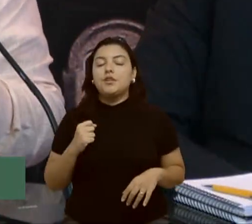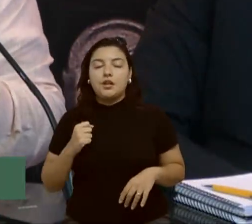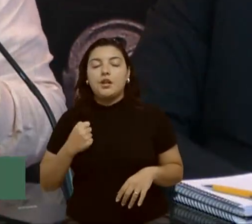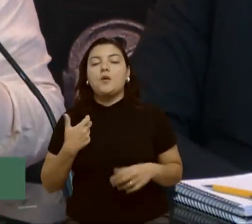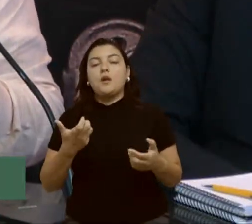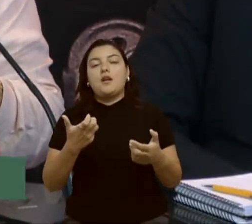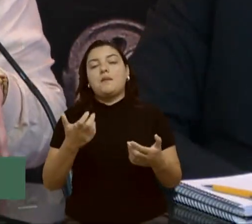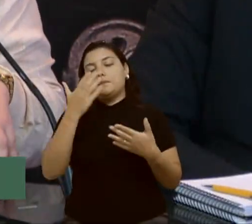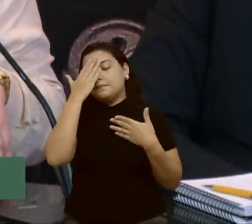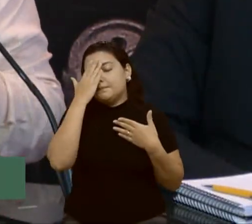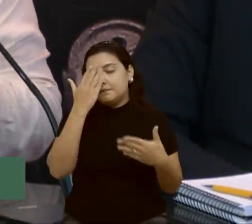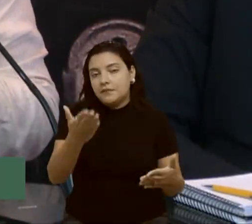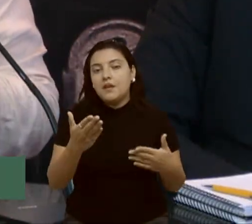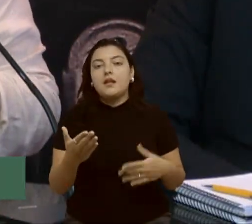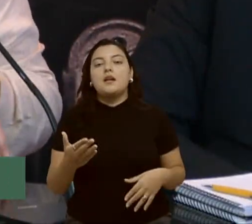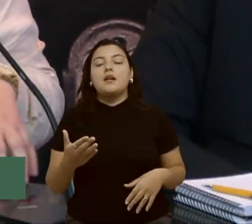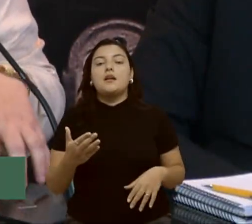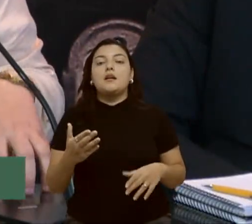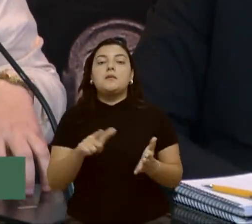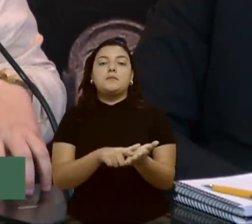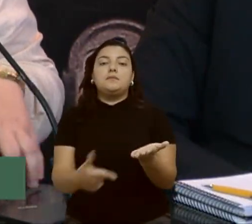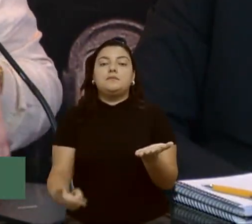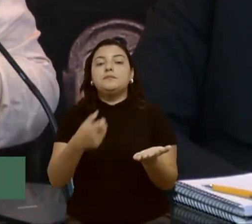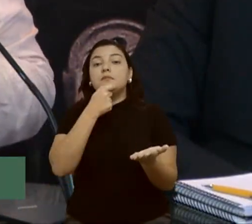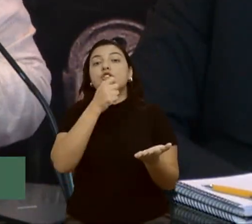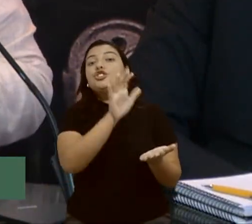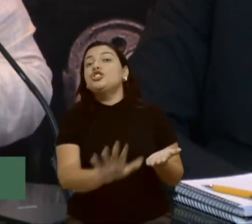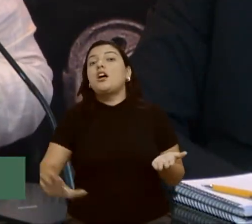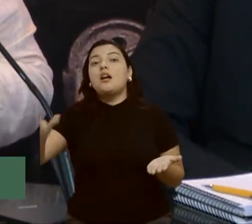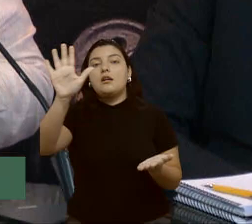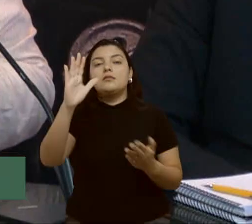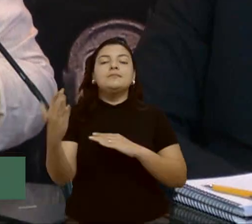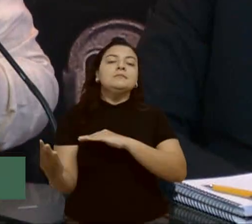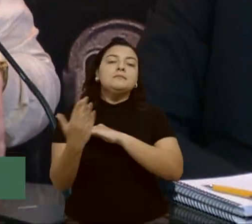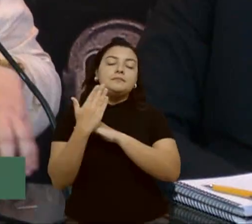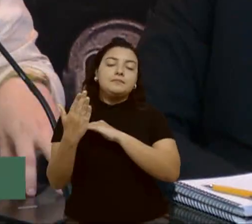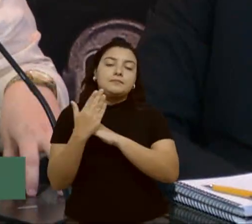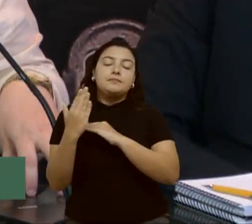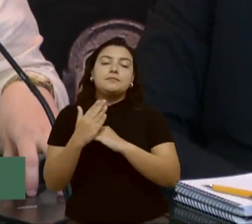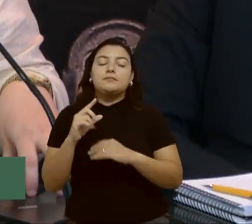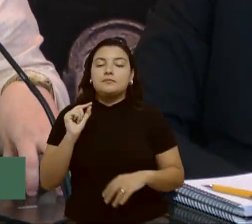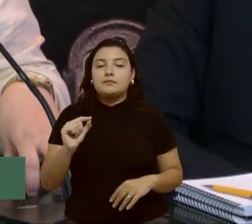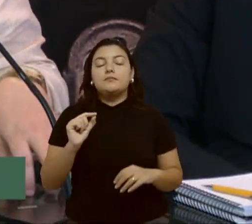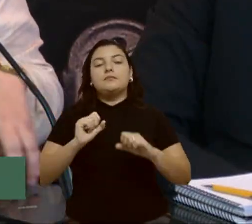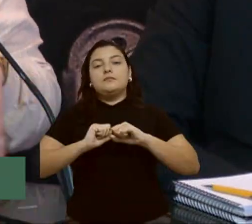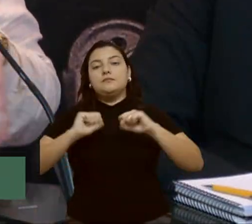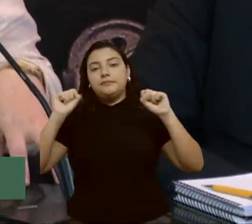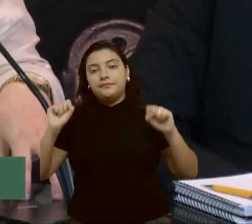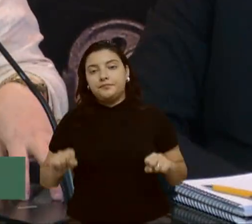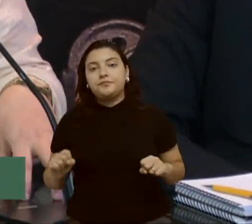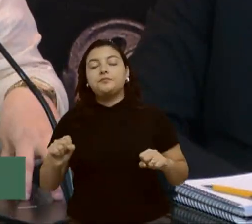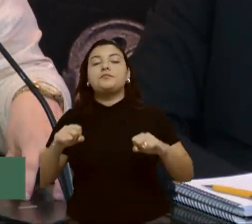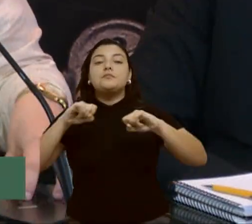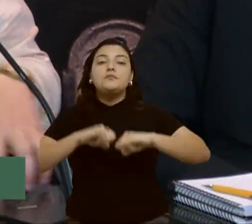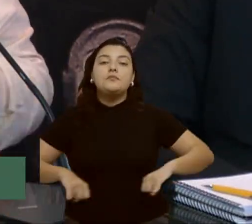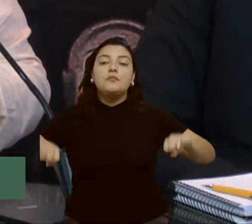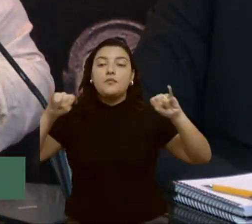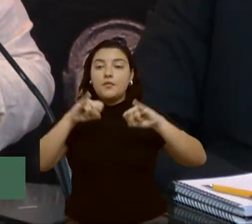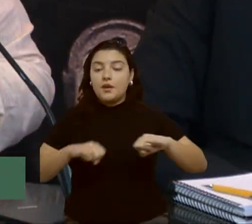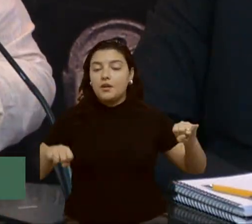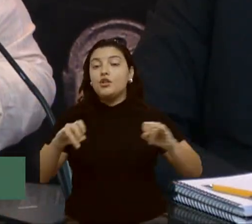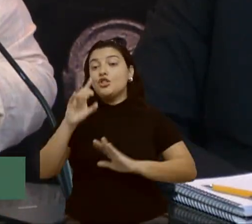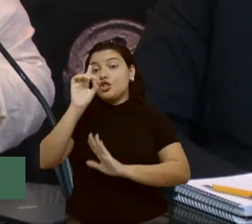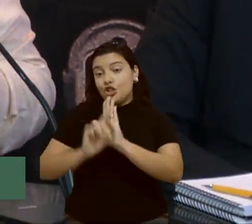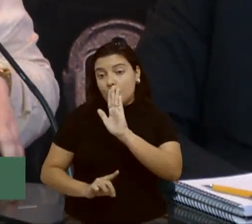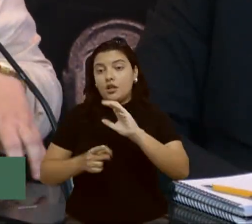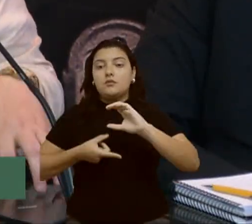quero até agradecer também o pessoal da imprensa, de um modo geral, por ajudar o sistema como todo a divulgar os direitos